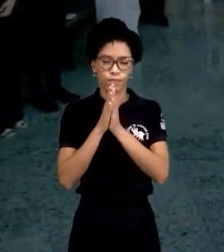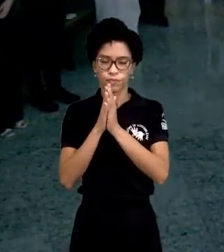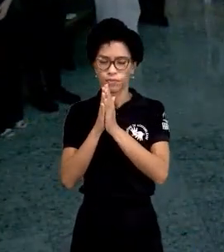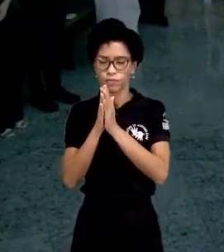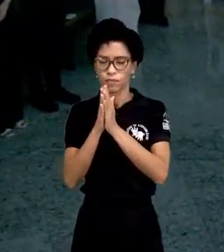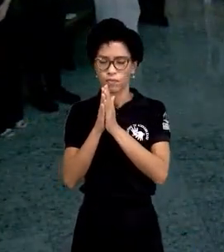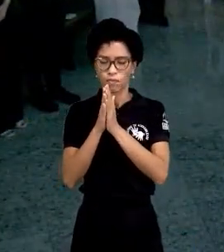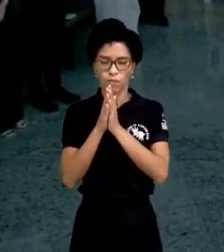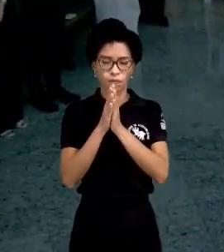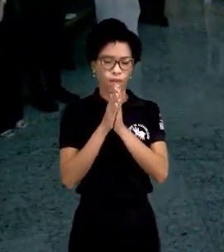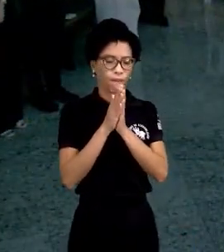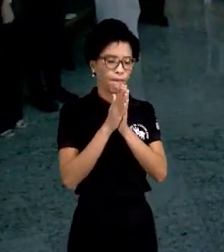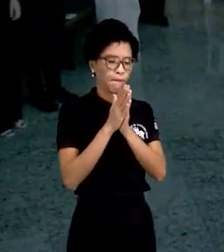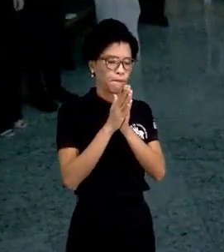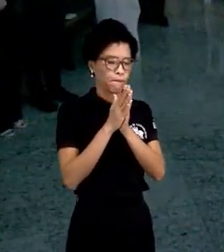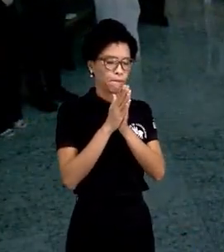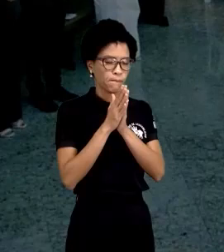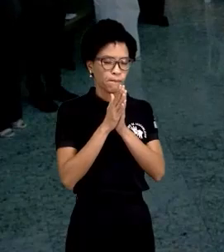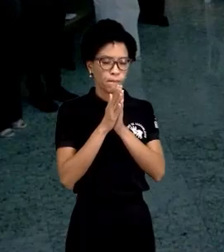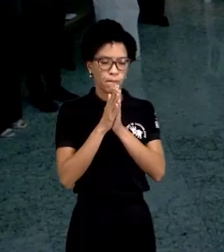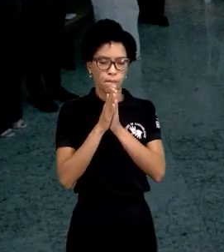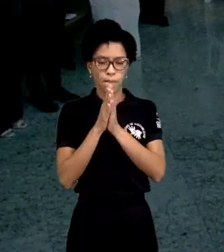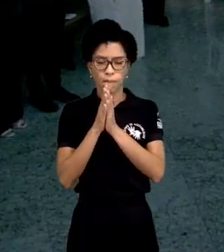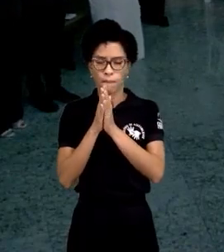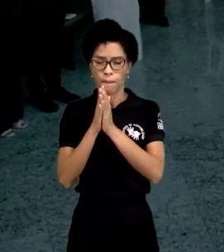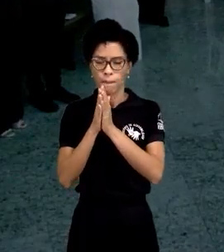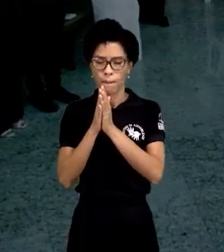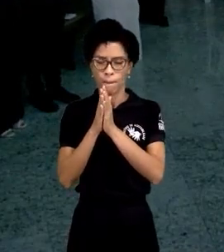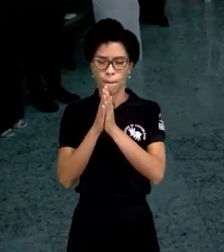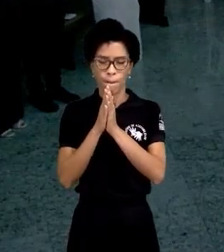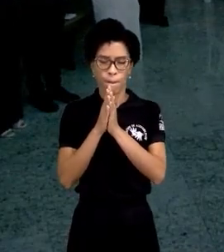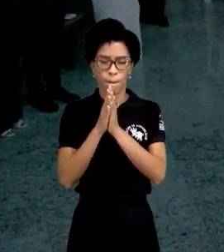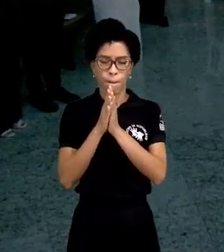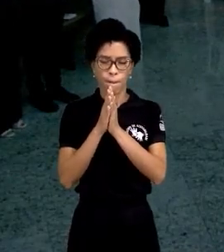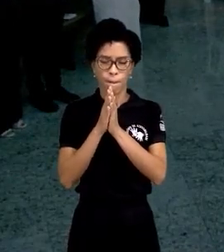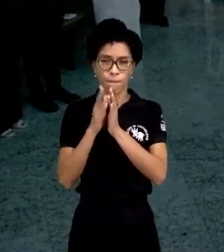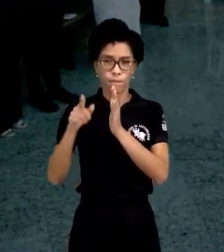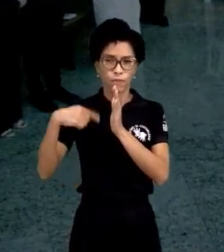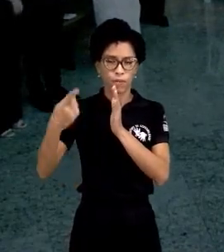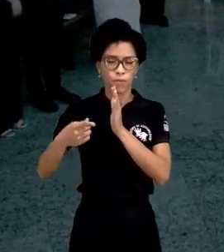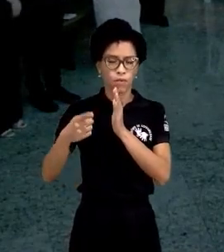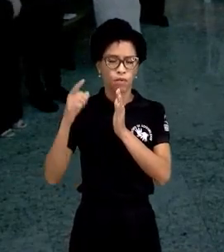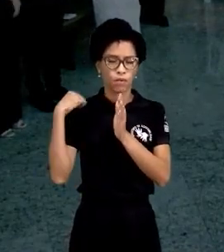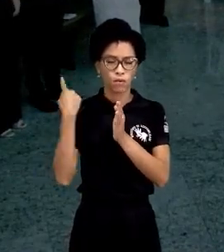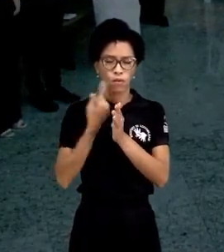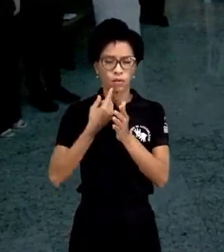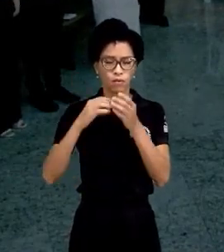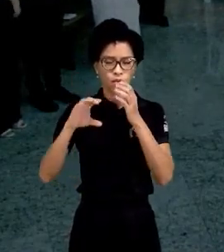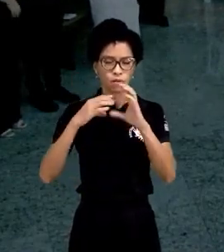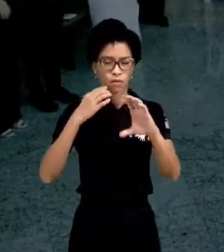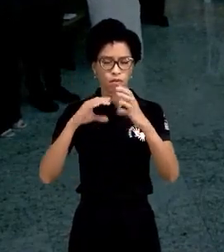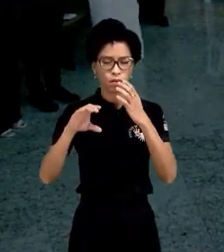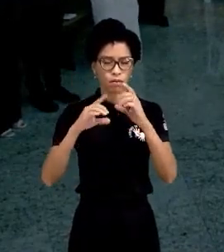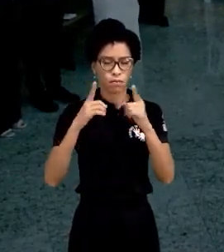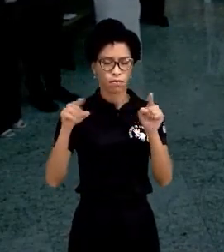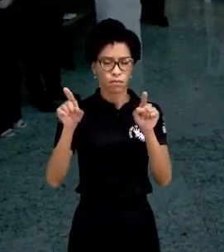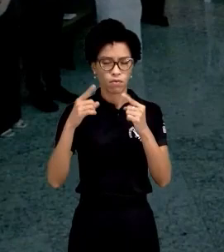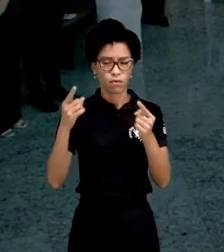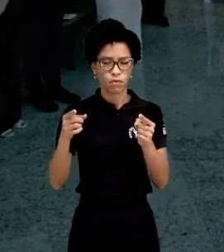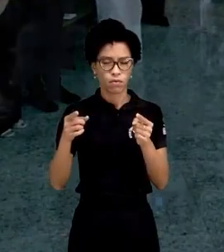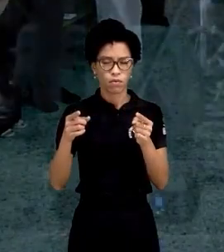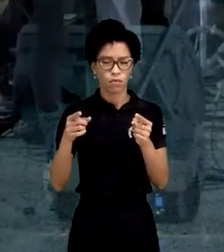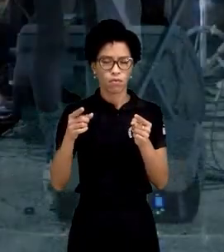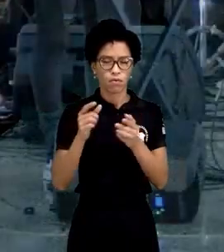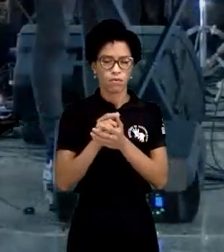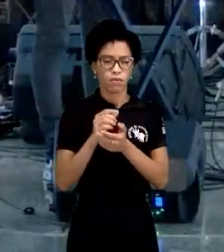Em seguida nós vamos cantar a música que está proposta no boletim. E mais uma vez eu queria que você continuasse